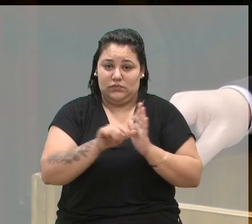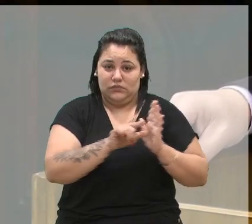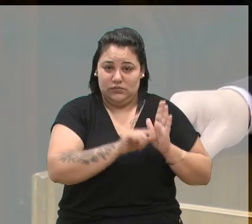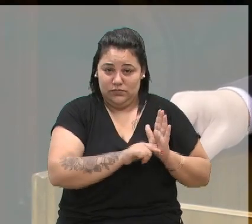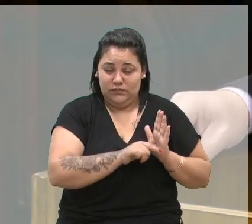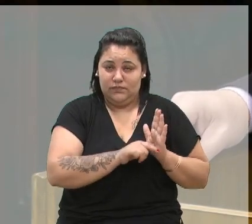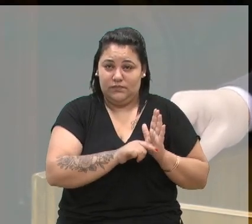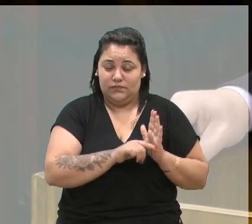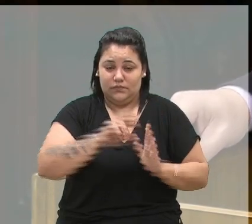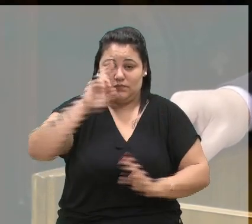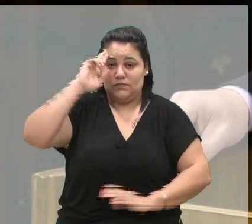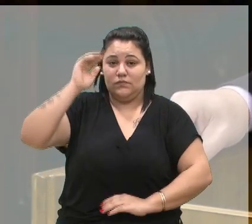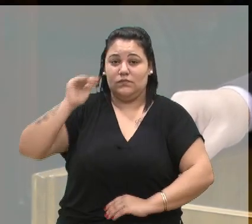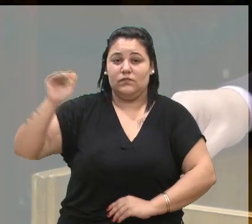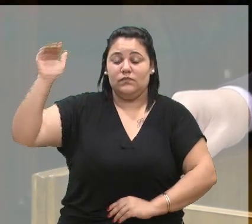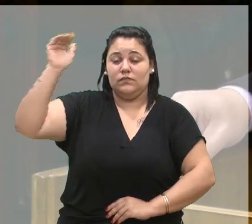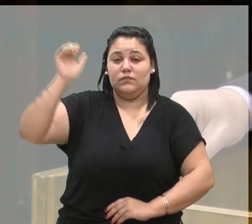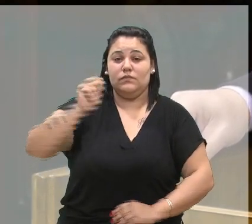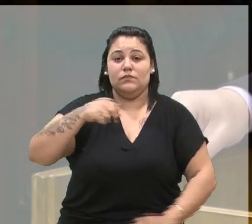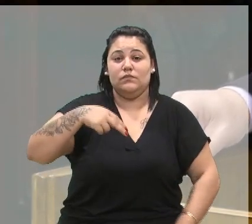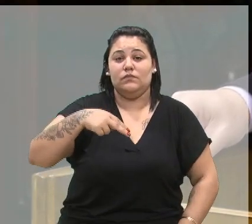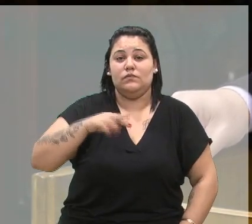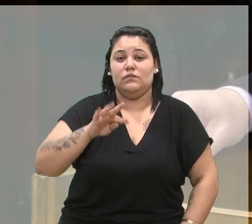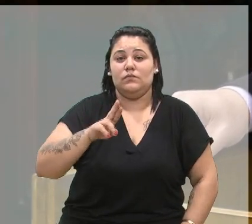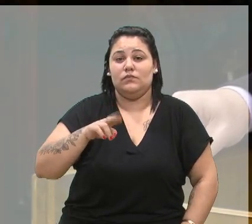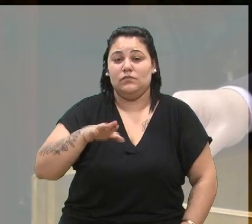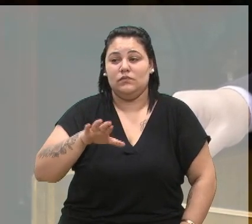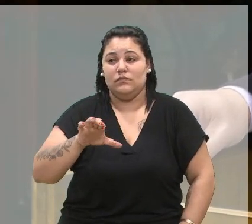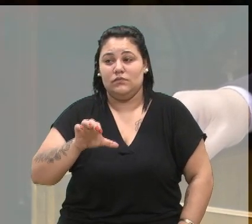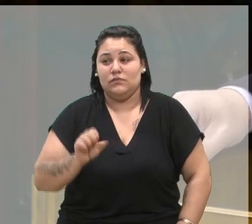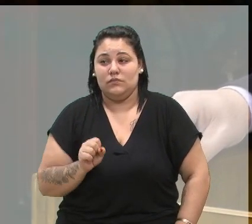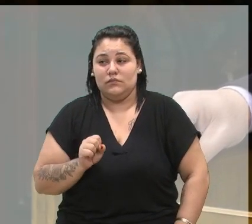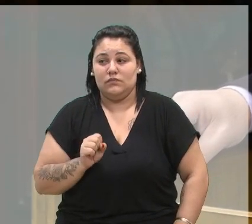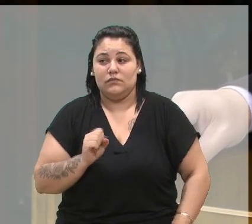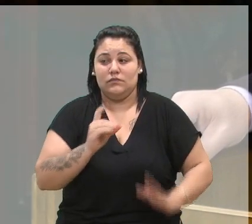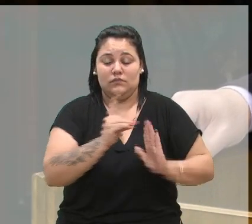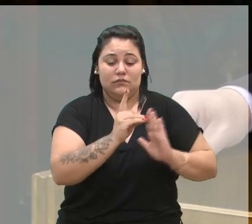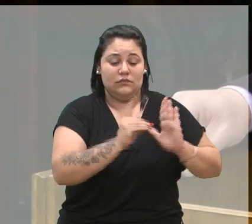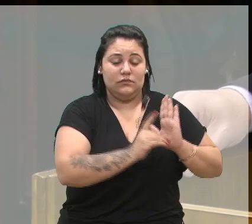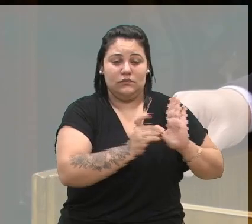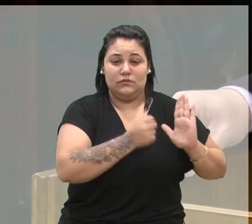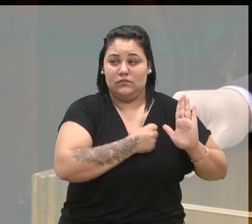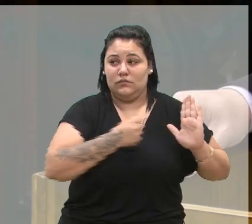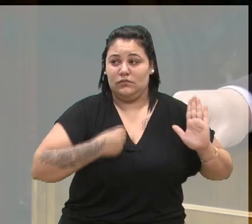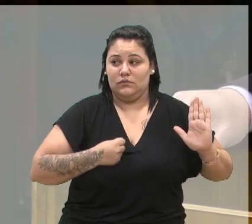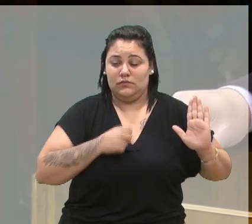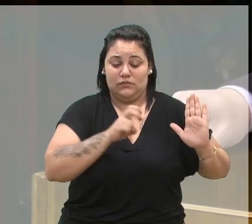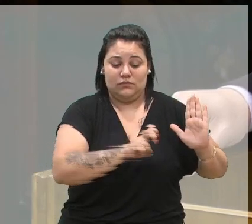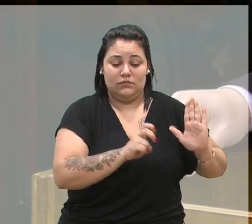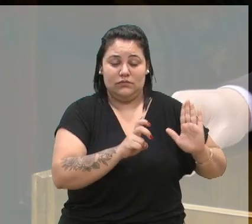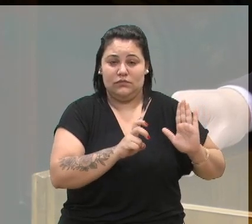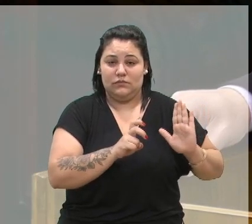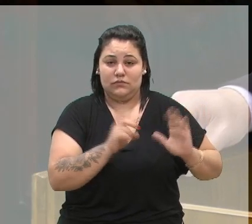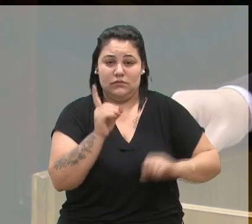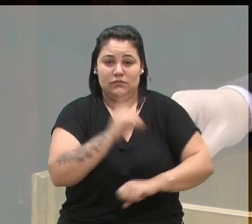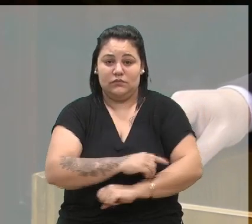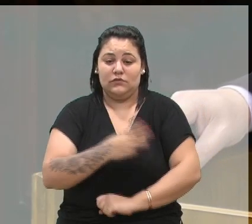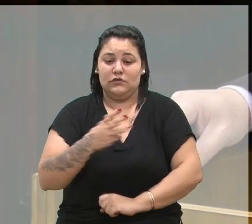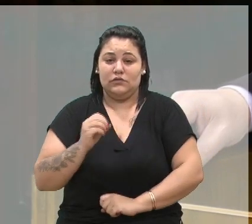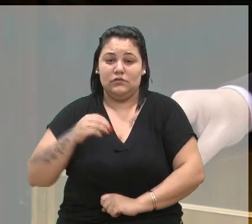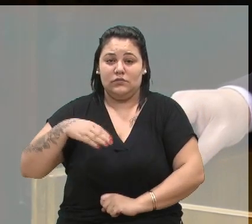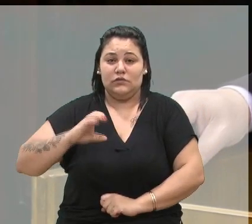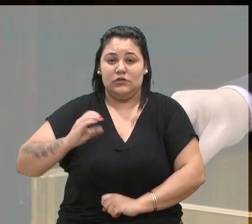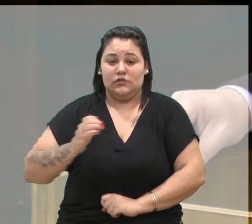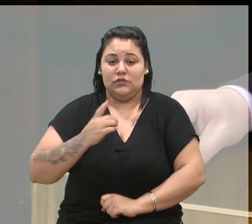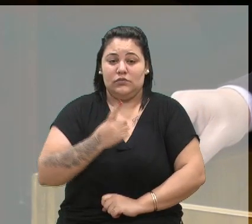o irmão Antônio Antunes Ribas, por meio do decreto número 5, datado de 30 de março de